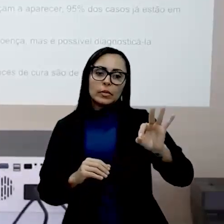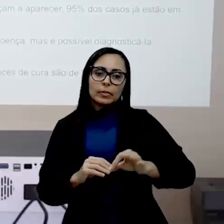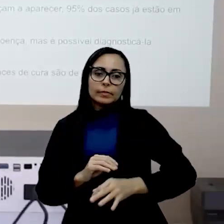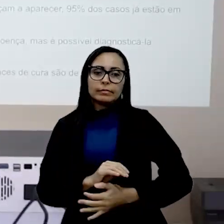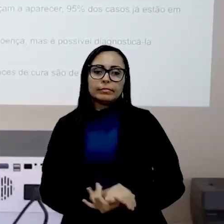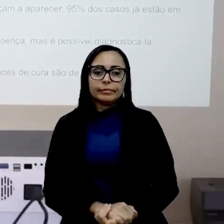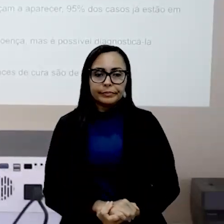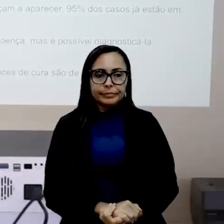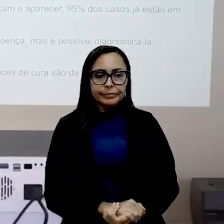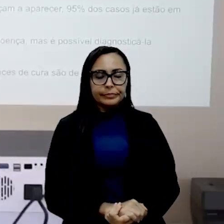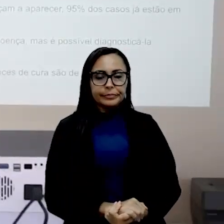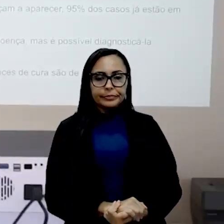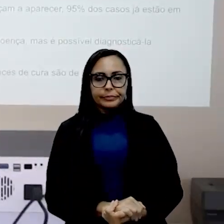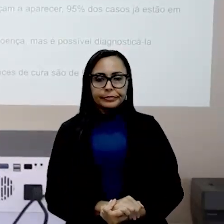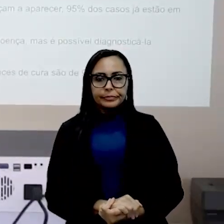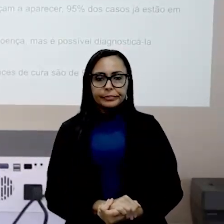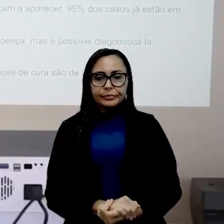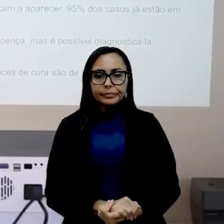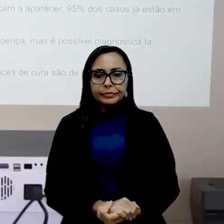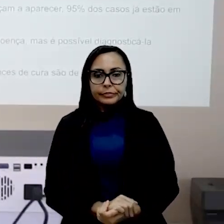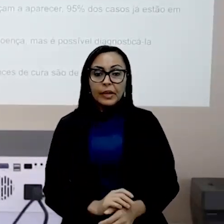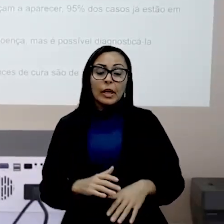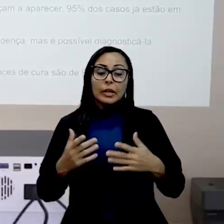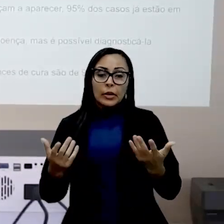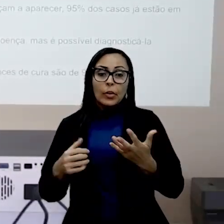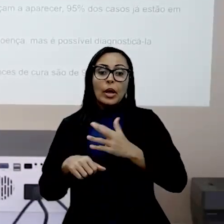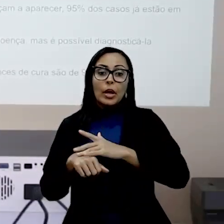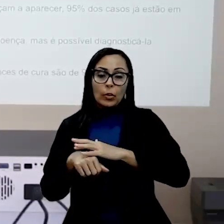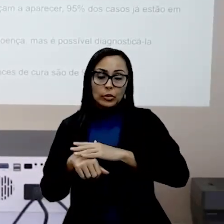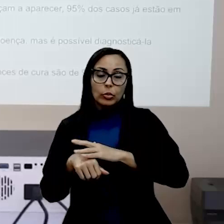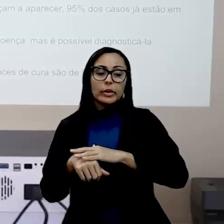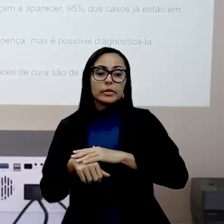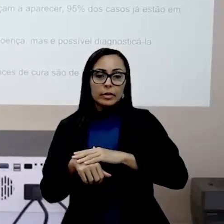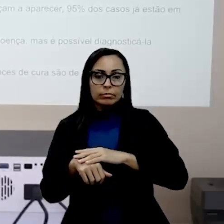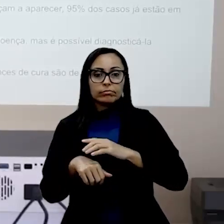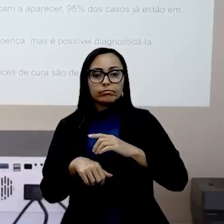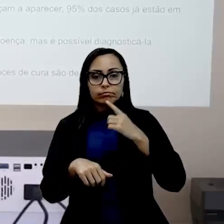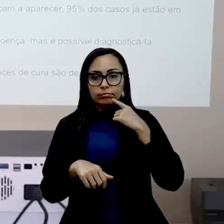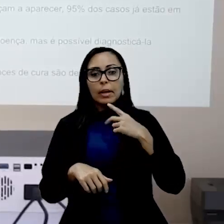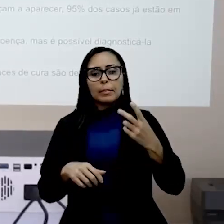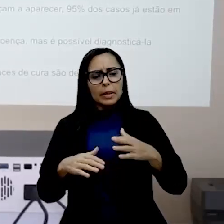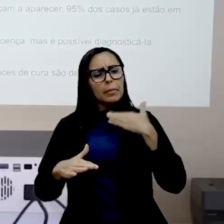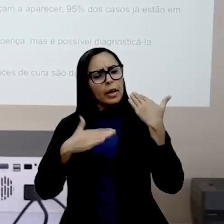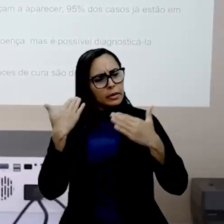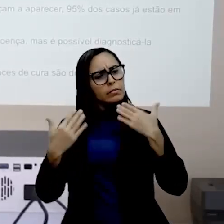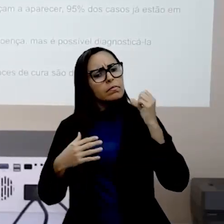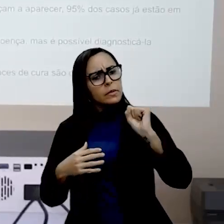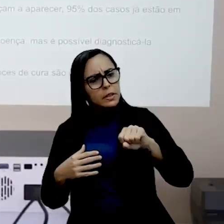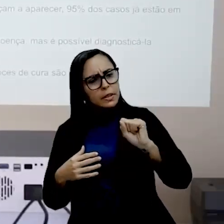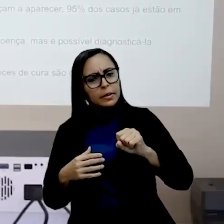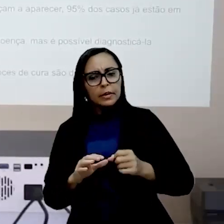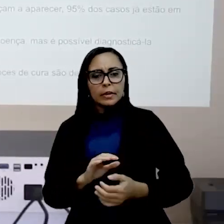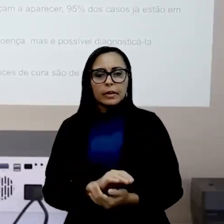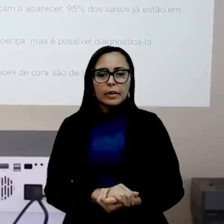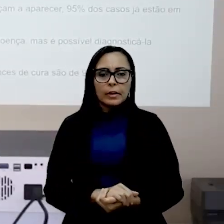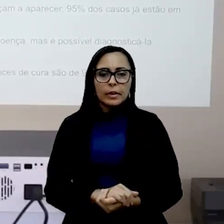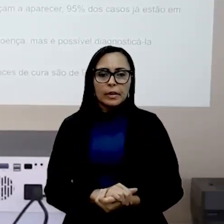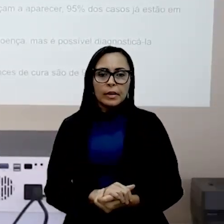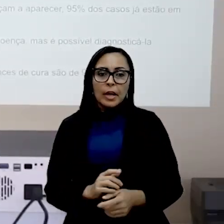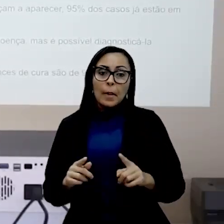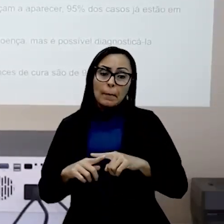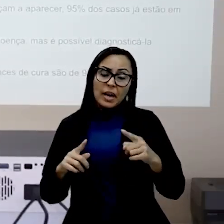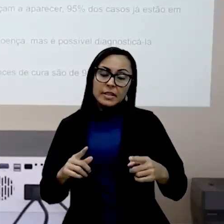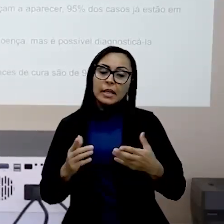90%. Tá? Então, ou seja, é uma doença prevalente? É. Mata muita gente? Mata. Mas ela é